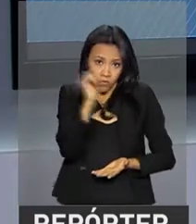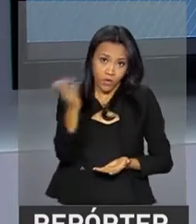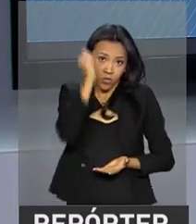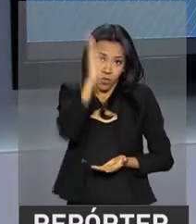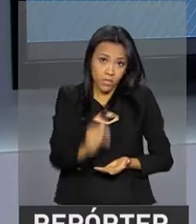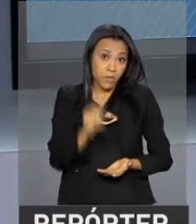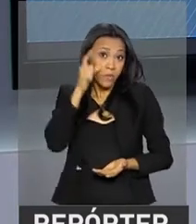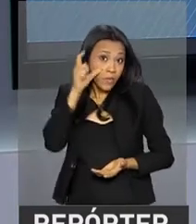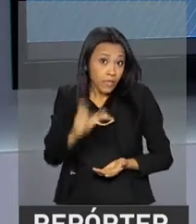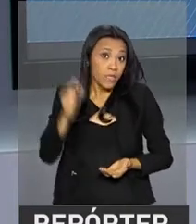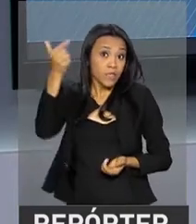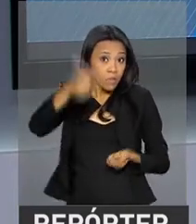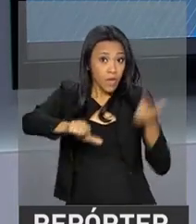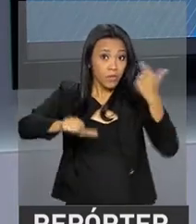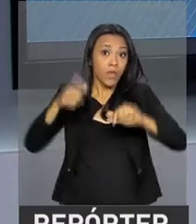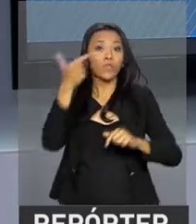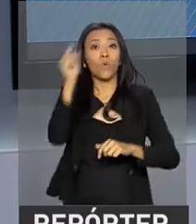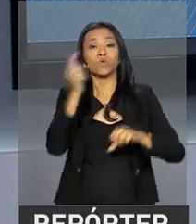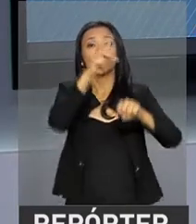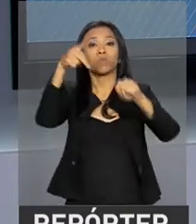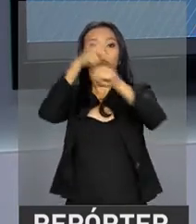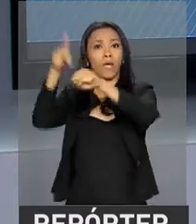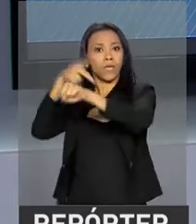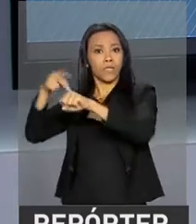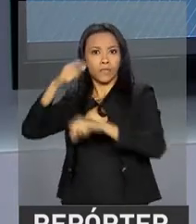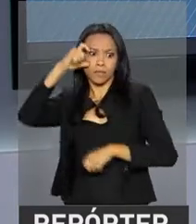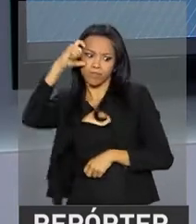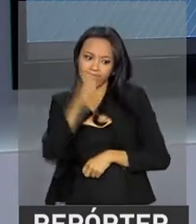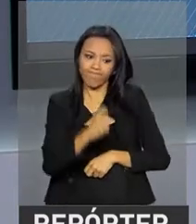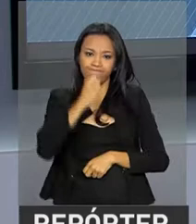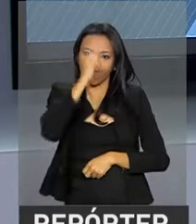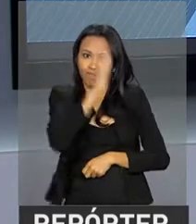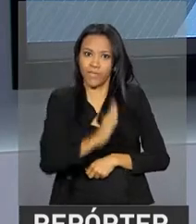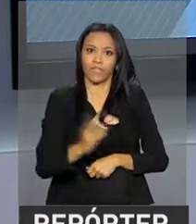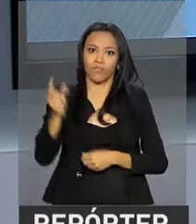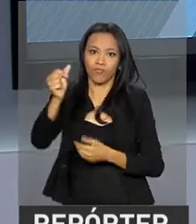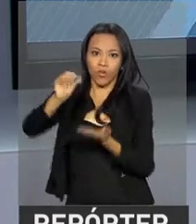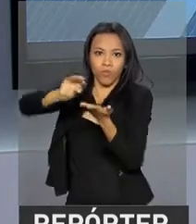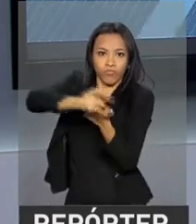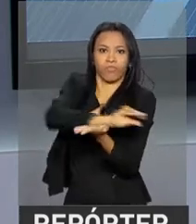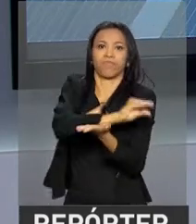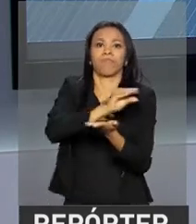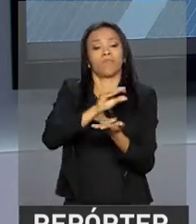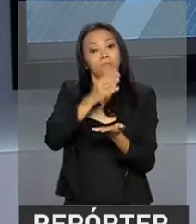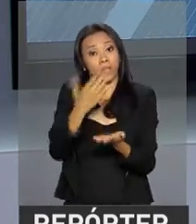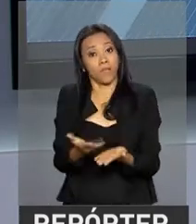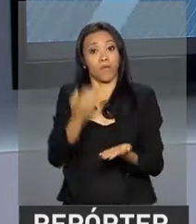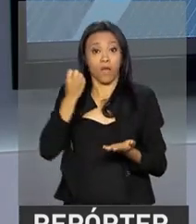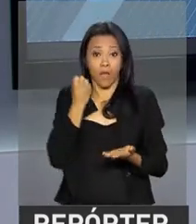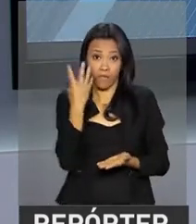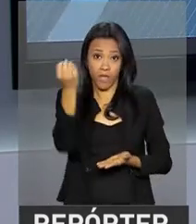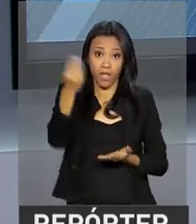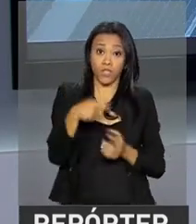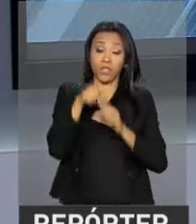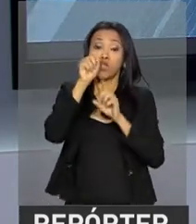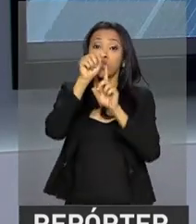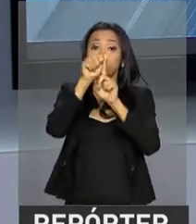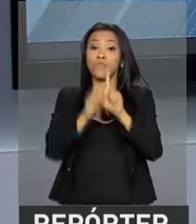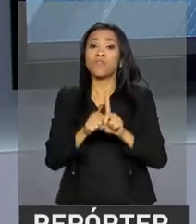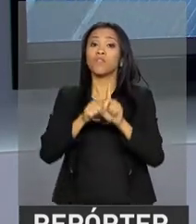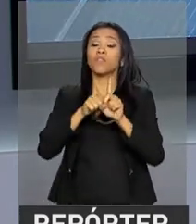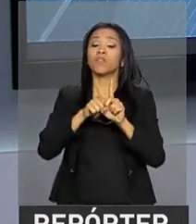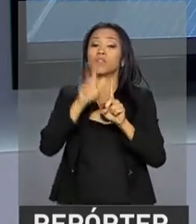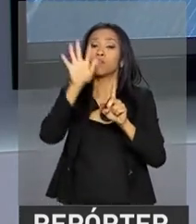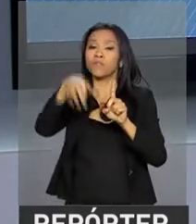vez maior de outros países em investir no Brasil. A viagem foi realizada no final do mês passado e começou